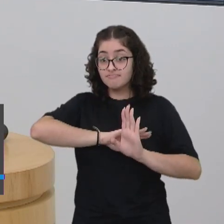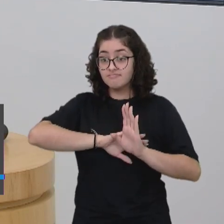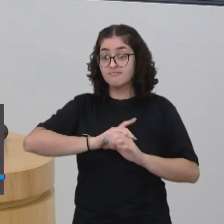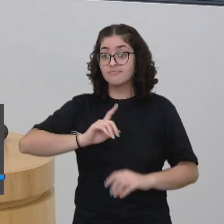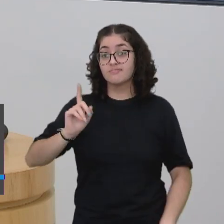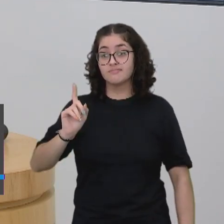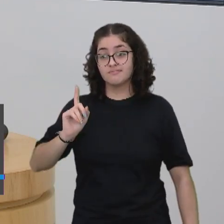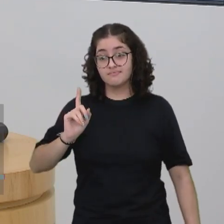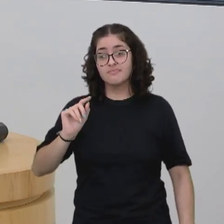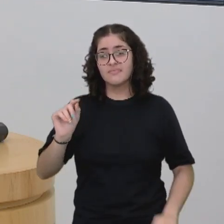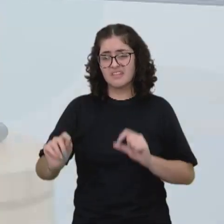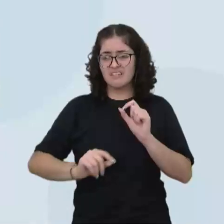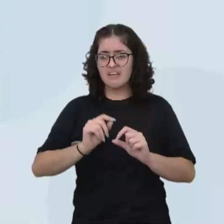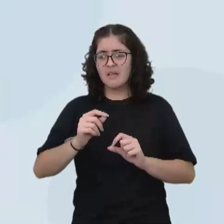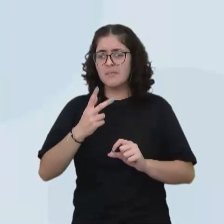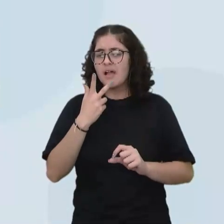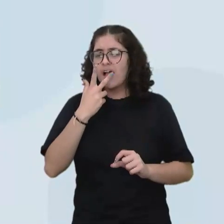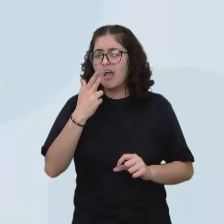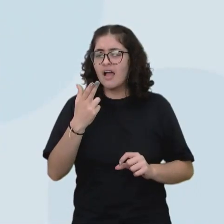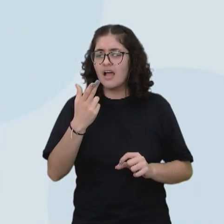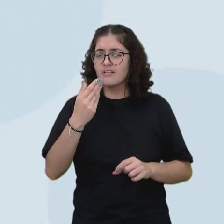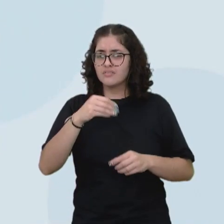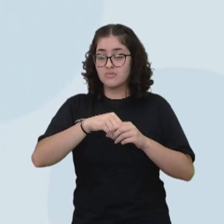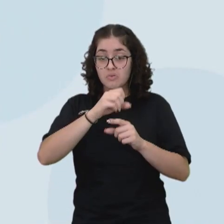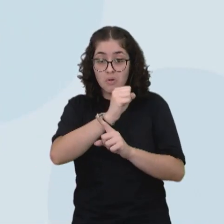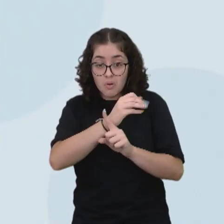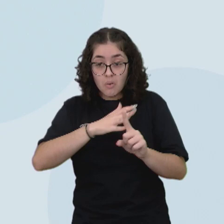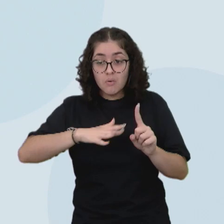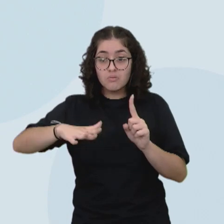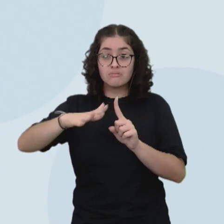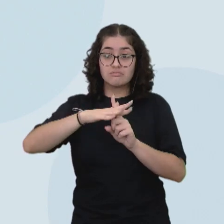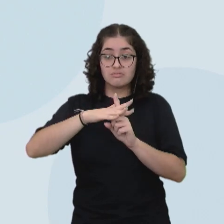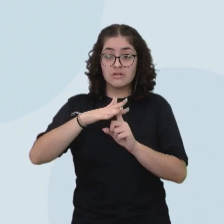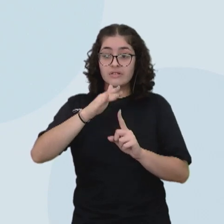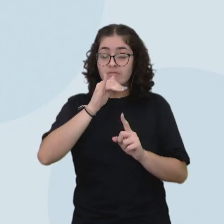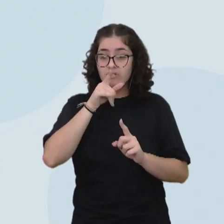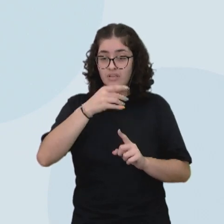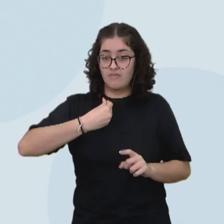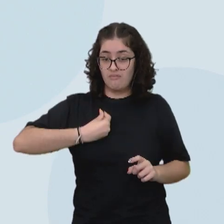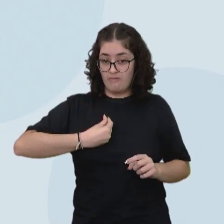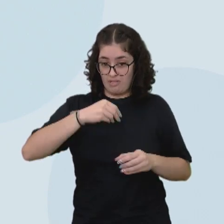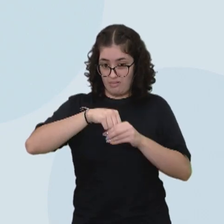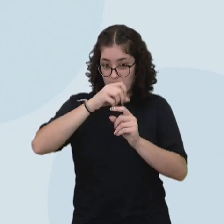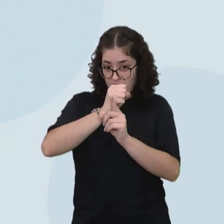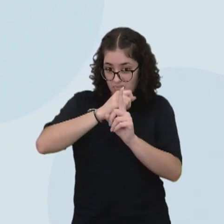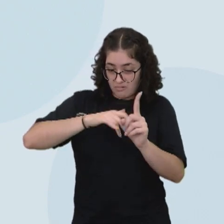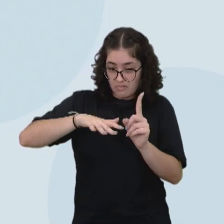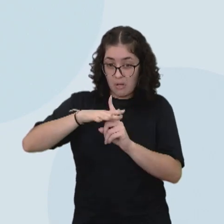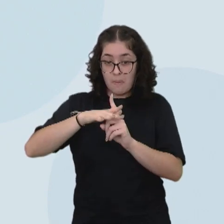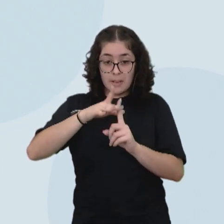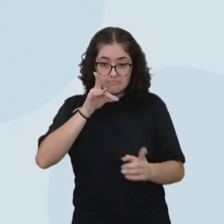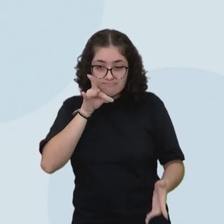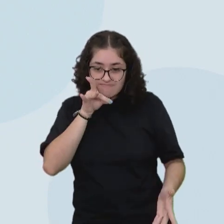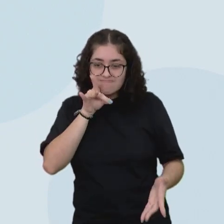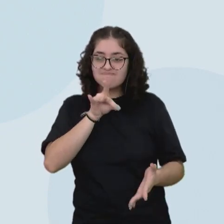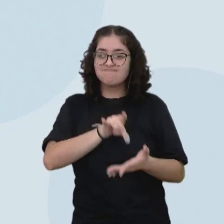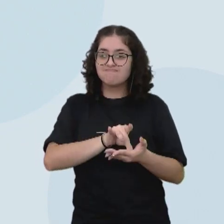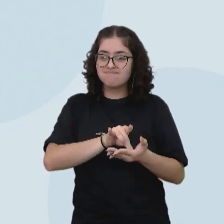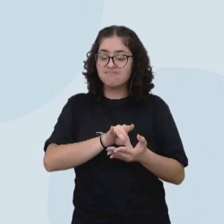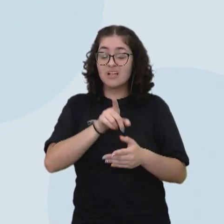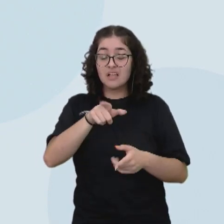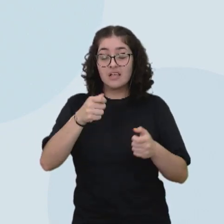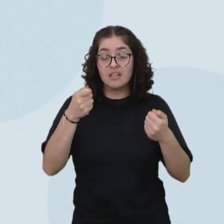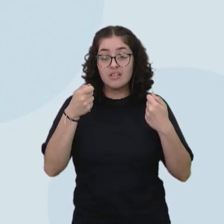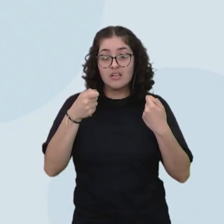subjetividade, e que elas são sociais. Então, obviamente, se você vive no meio social, obrigatoriamente você vai